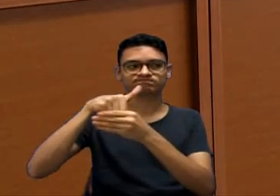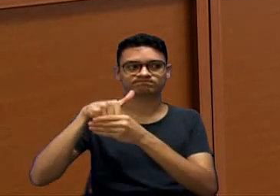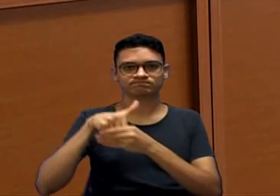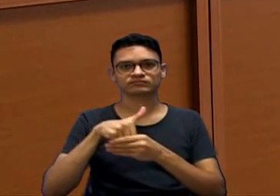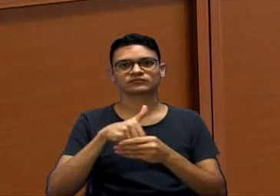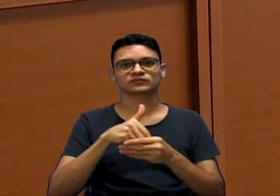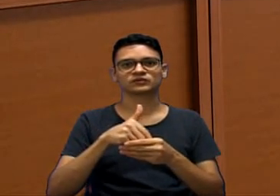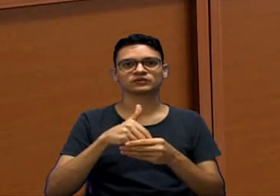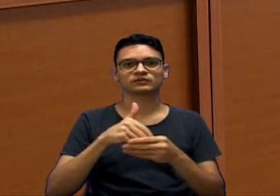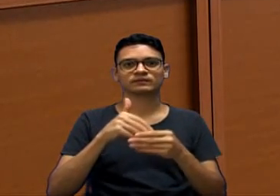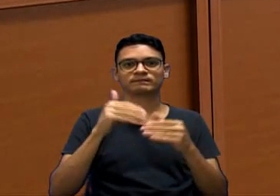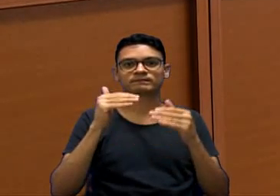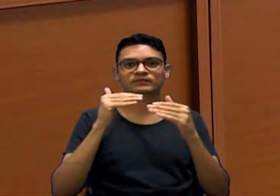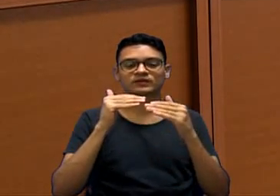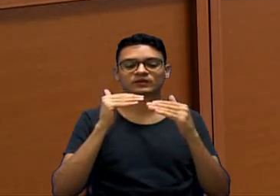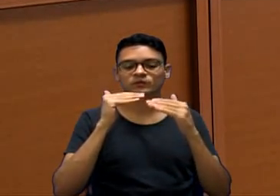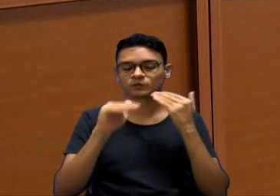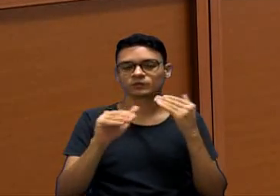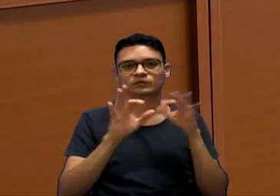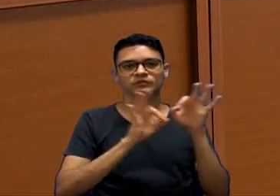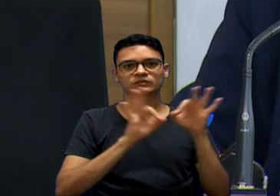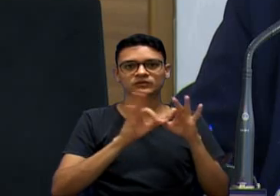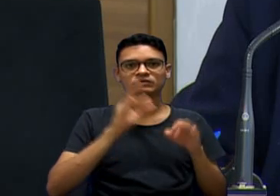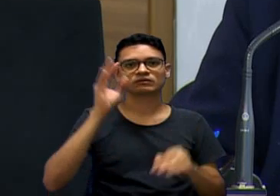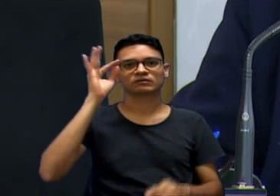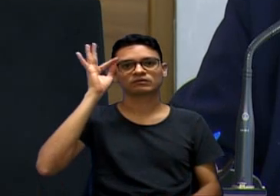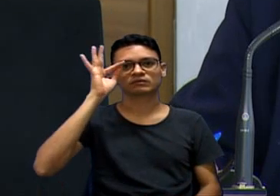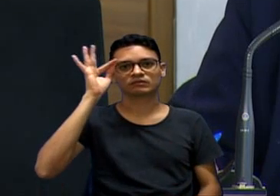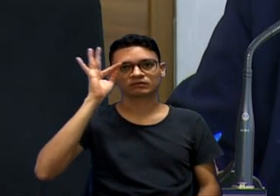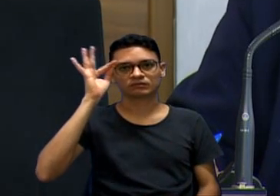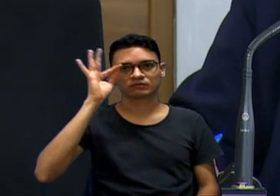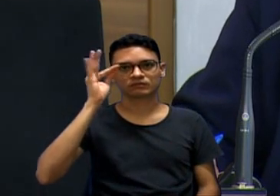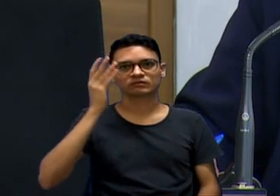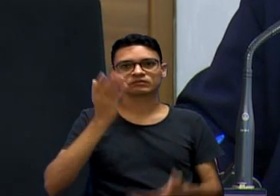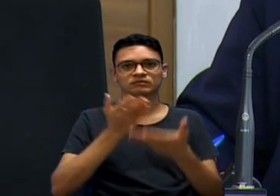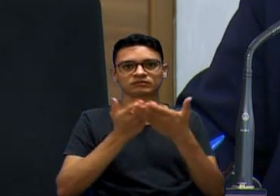veto é num projeto do Fausto, mas já acordado com...